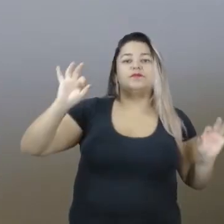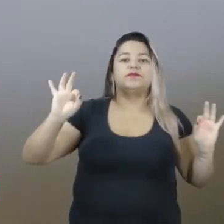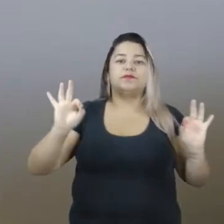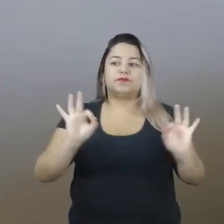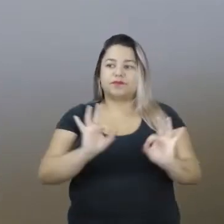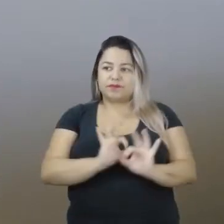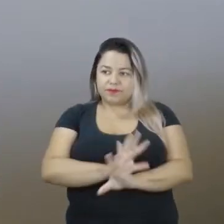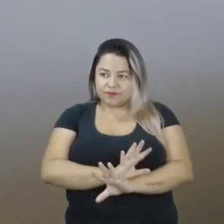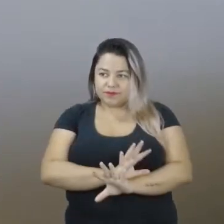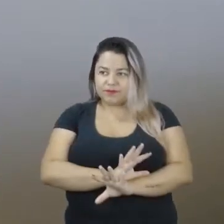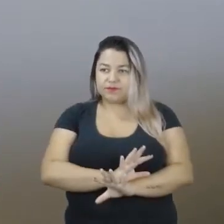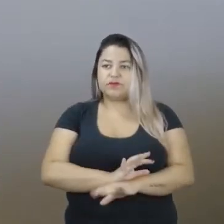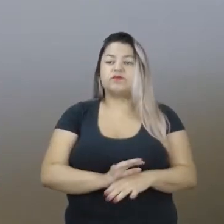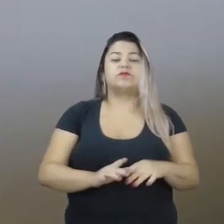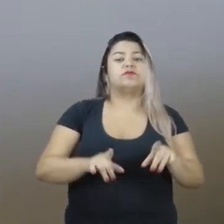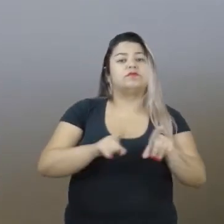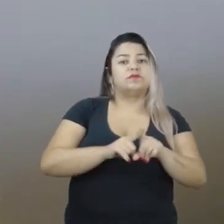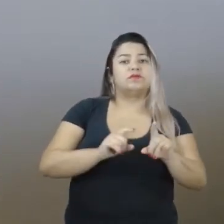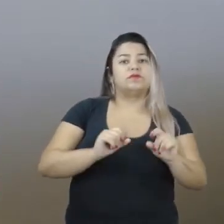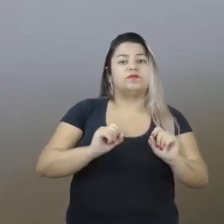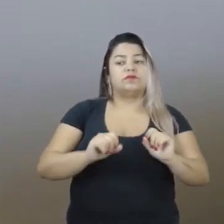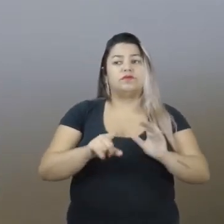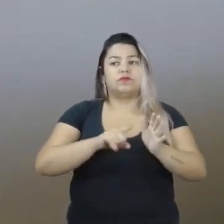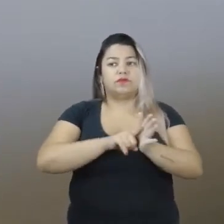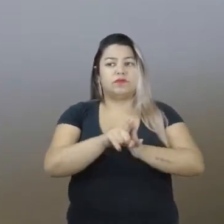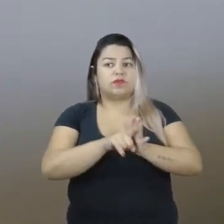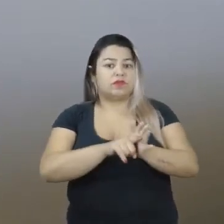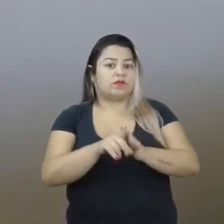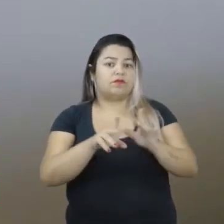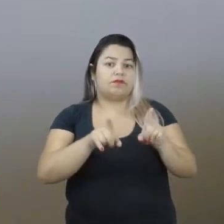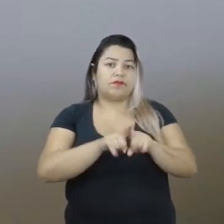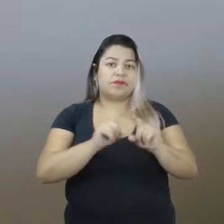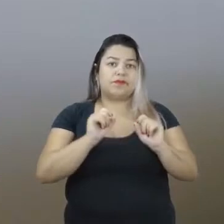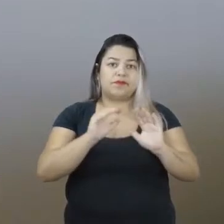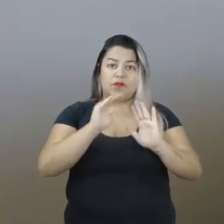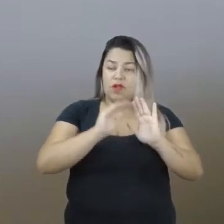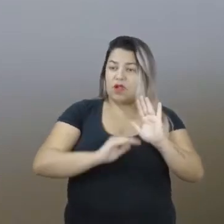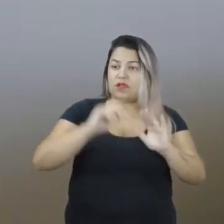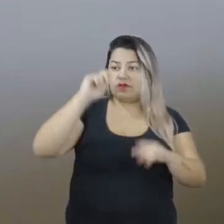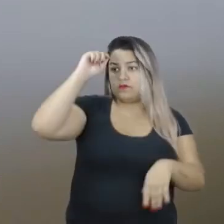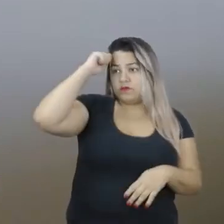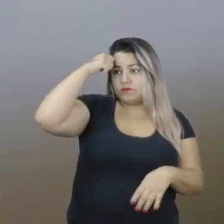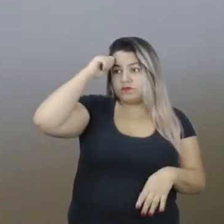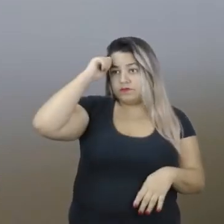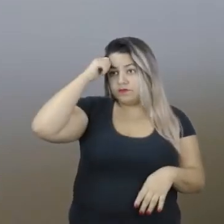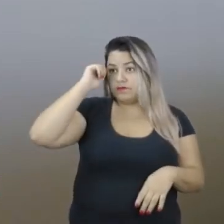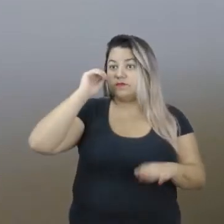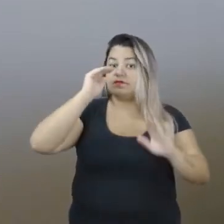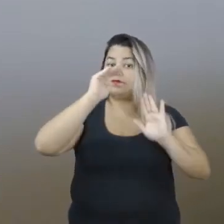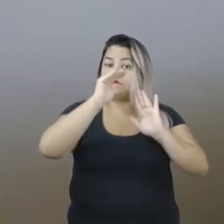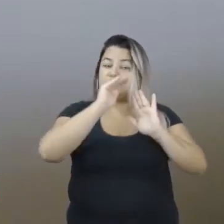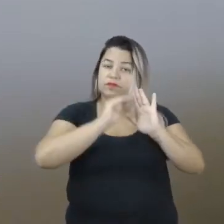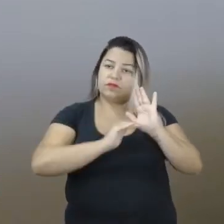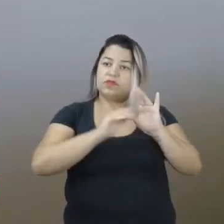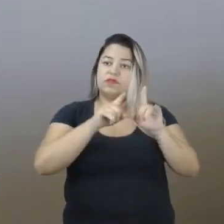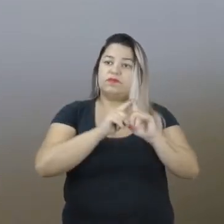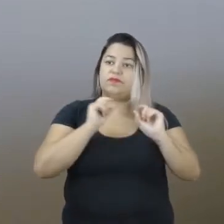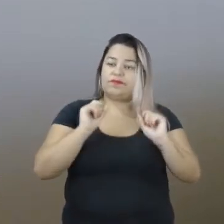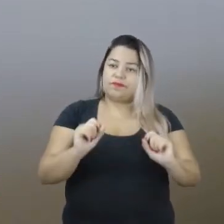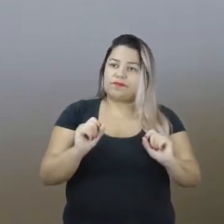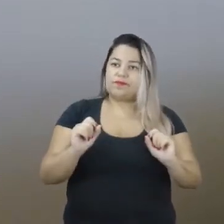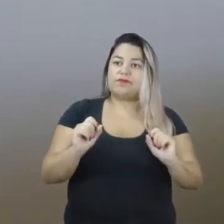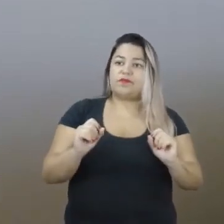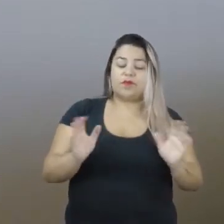terminar, elaboração de pacote de medidas raciais, Programa Nacional de Ação Afirmativa, para